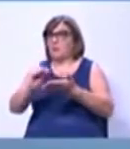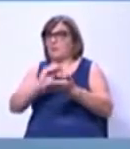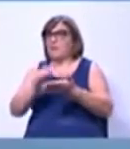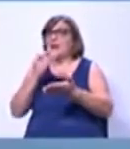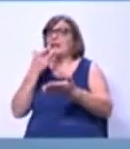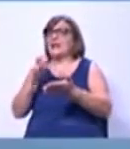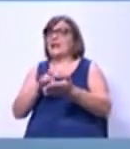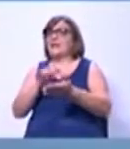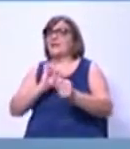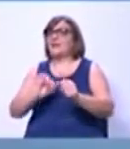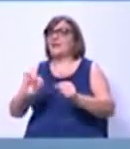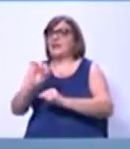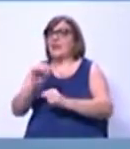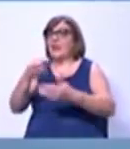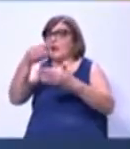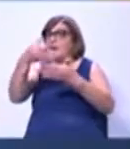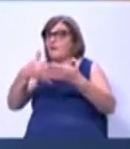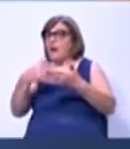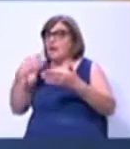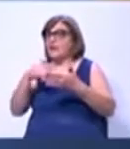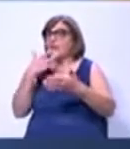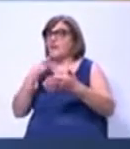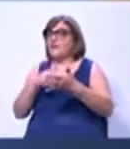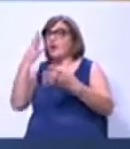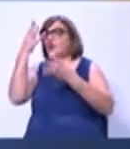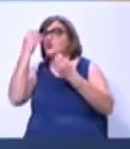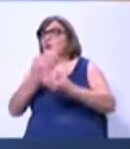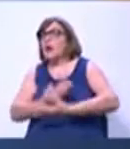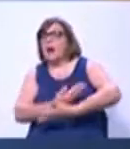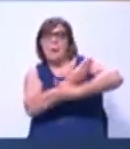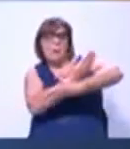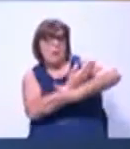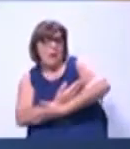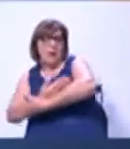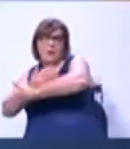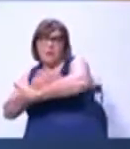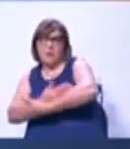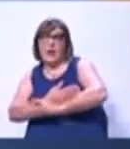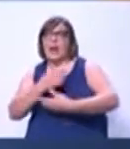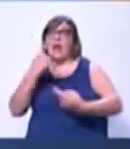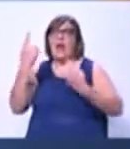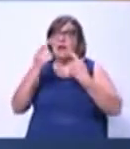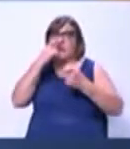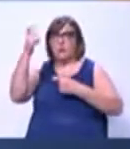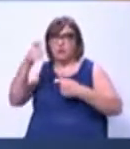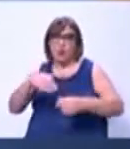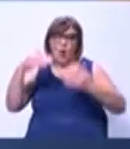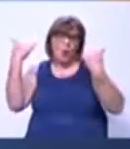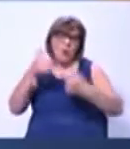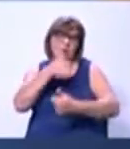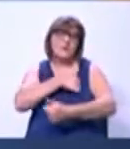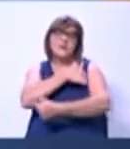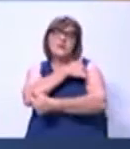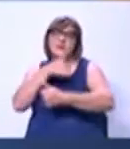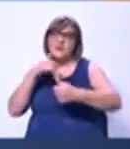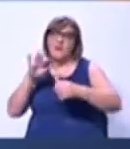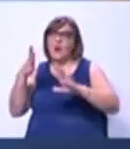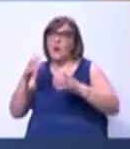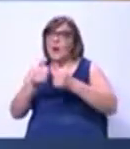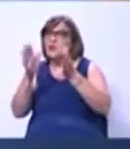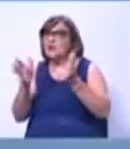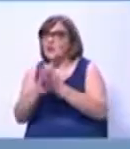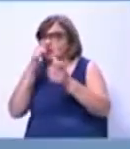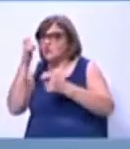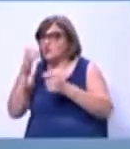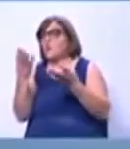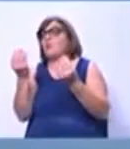também, autora de vários livros sobre o sono dos bebés, que isto é um pandemónio para muito boa gente. É verdade, é verdade. Ou para quase toda a gente, eu diria,